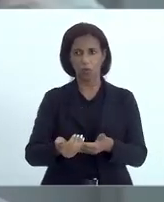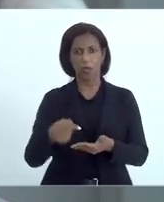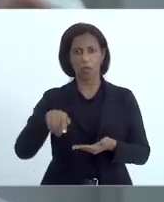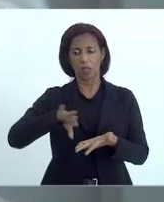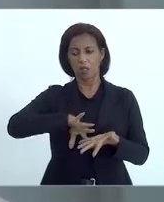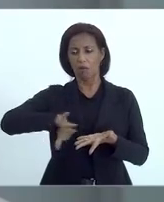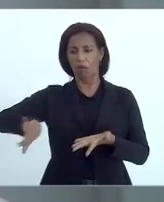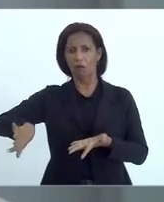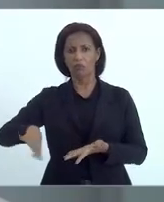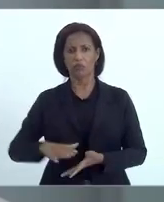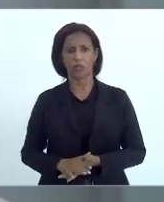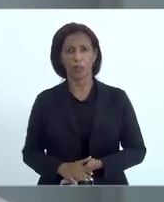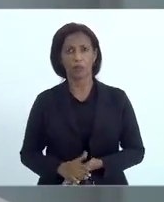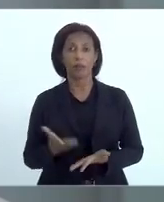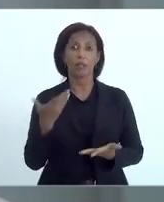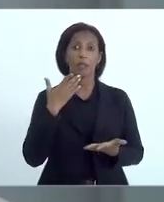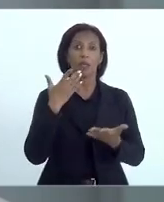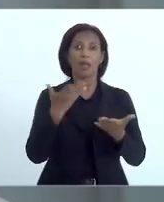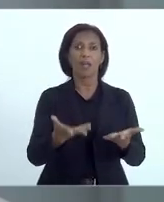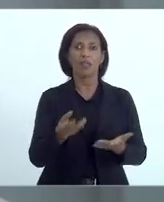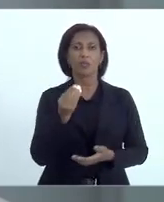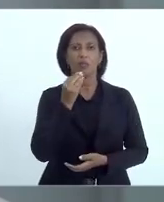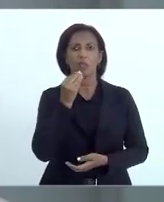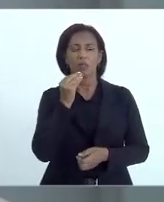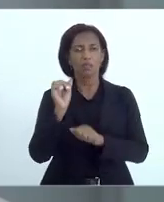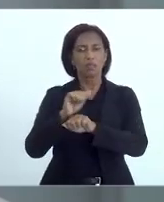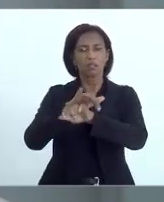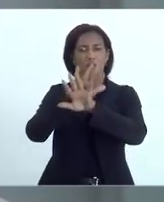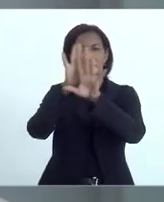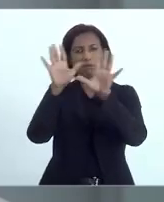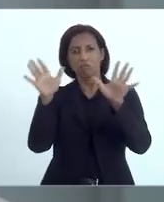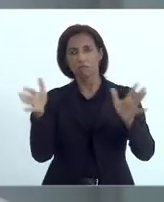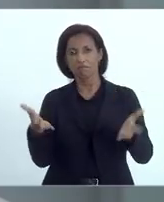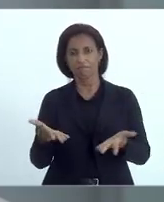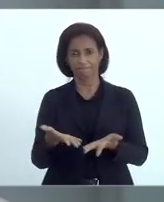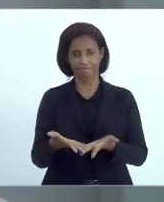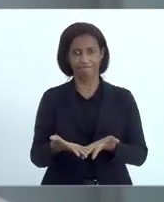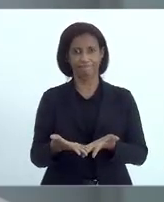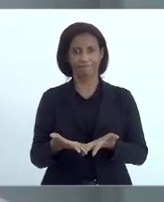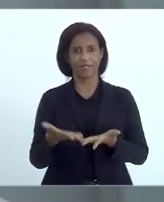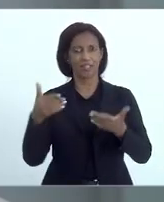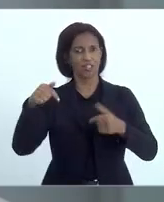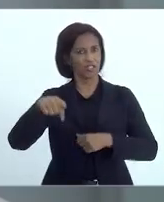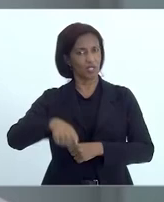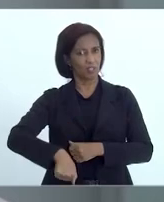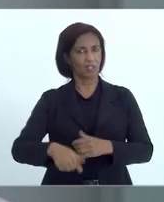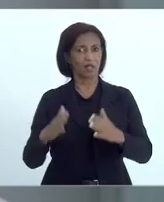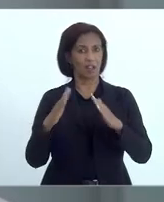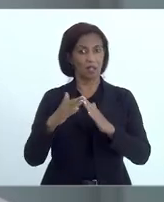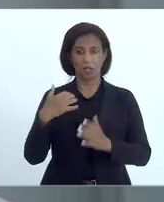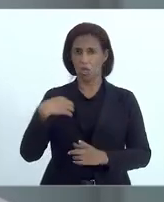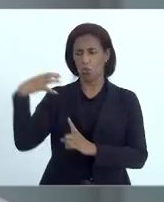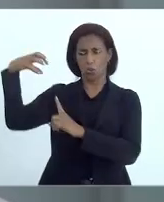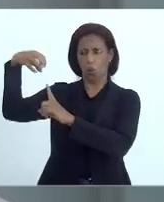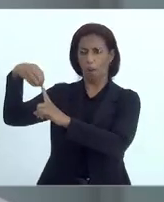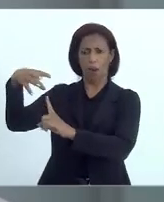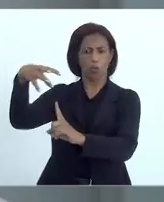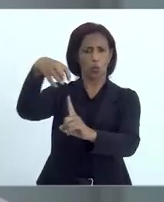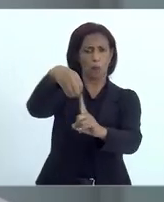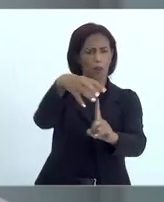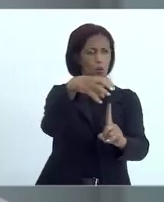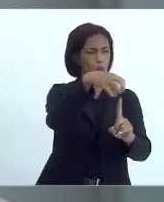vai deixando de lado é essa transparência que a gente tá querendo aqui na casa não tô culpando lá